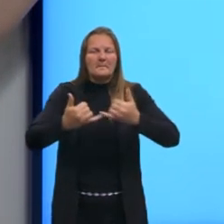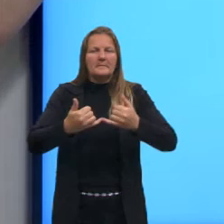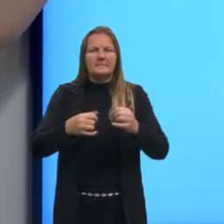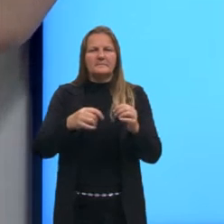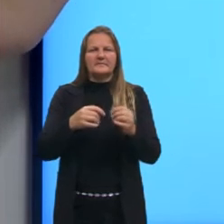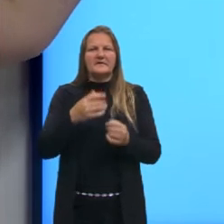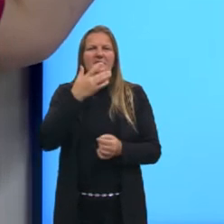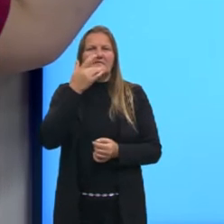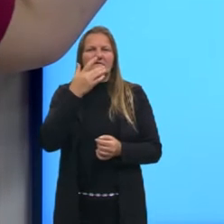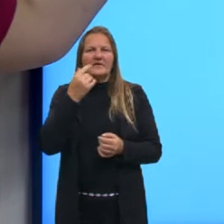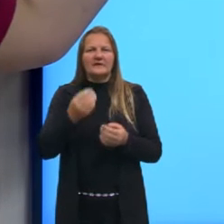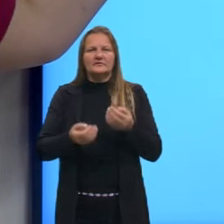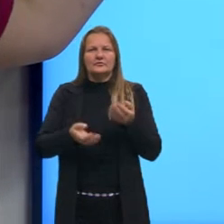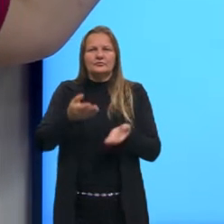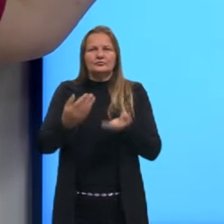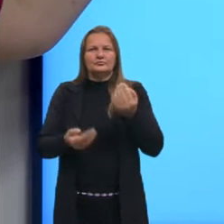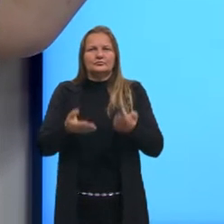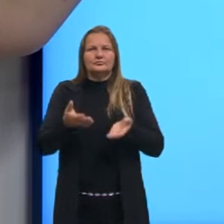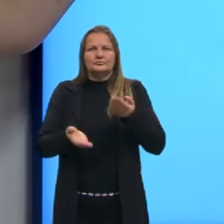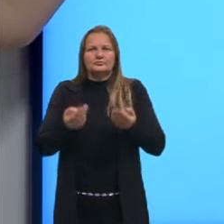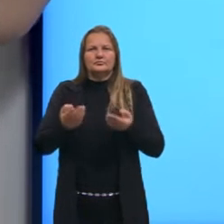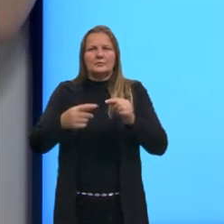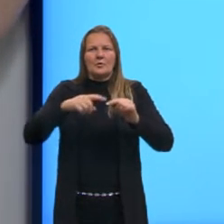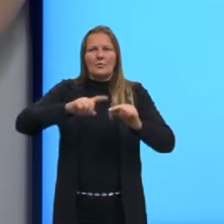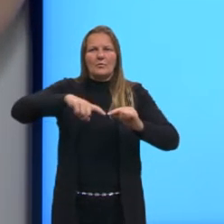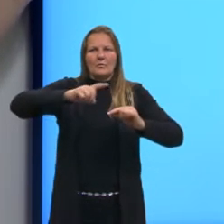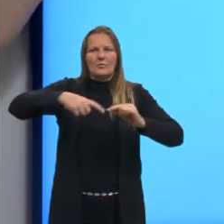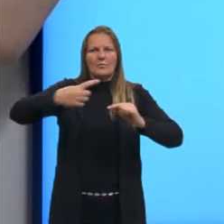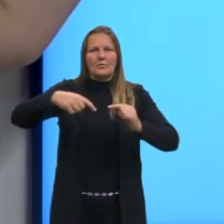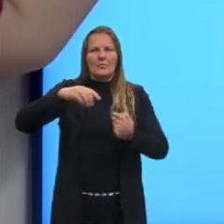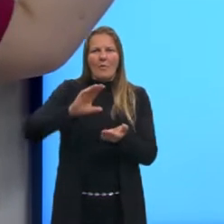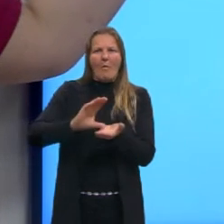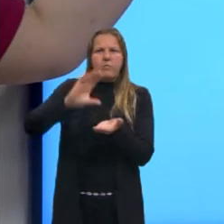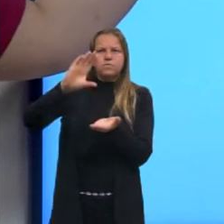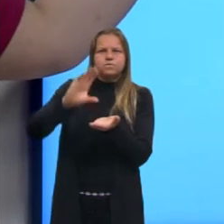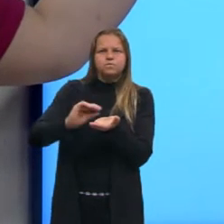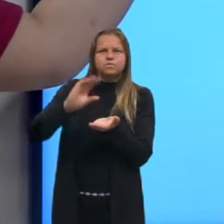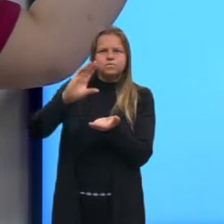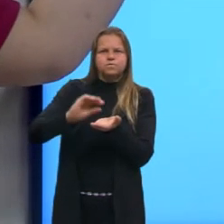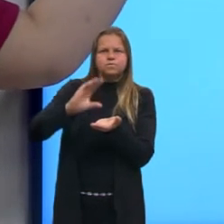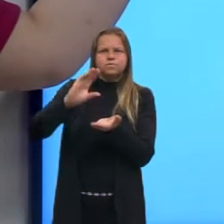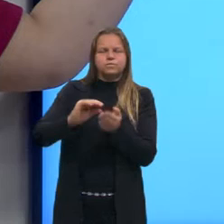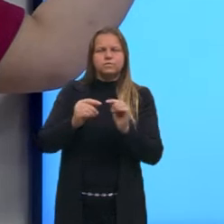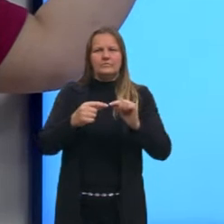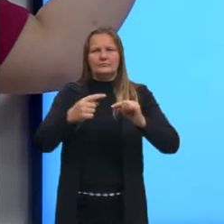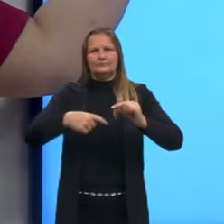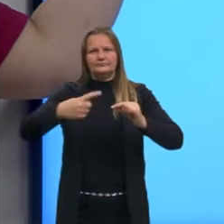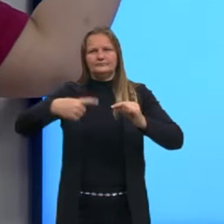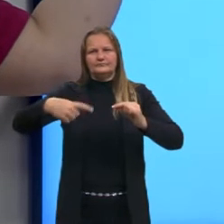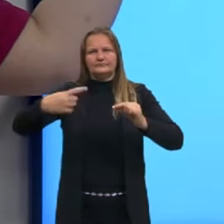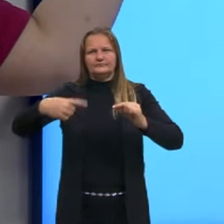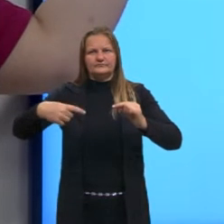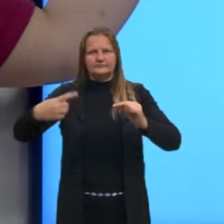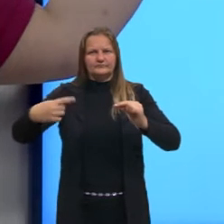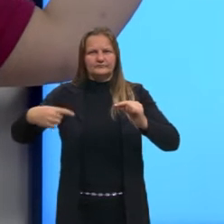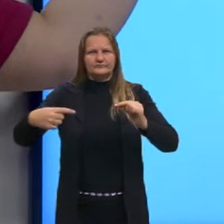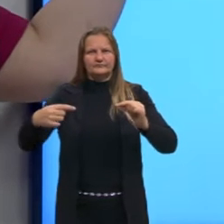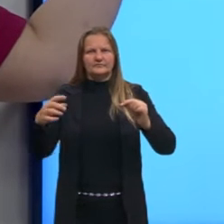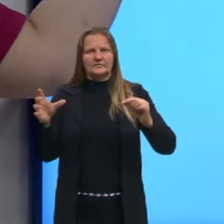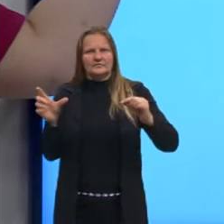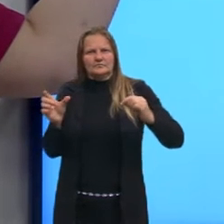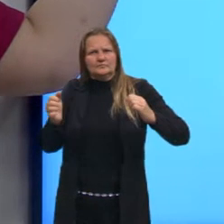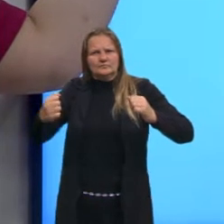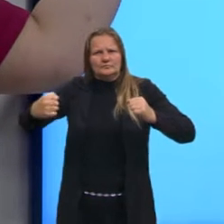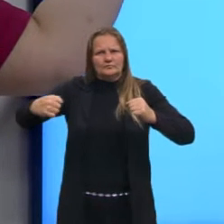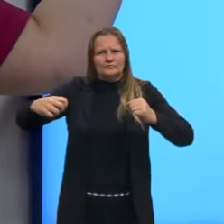ser fácil da gente fazer, né? Tem que ser uma mola com características específicas. Mas se a gente juntar,